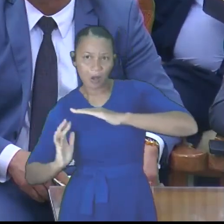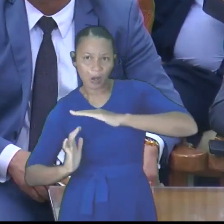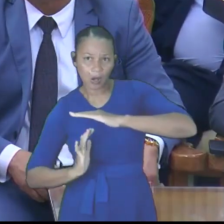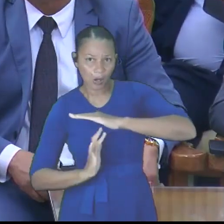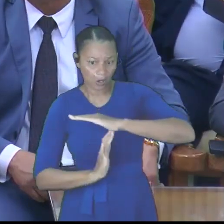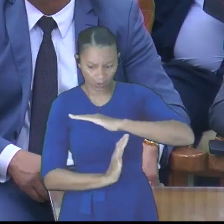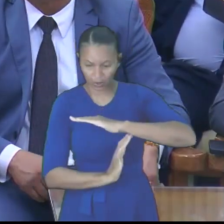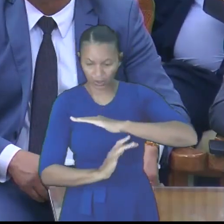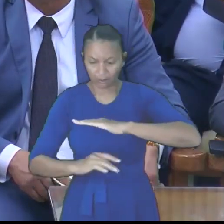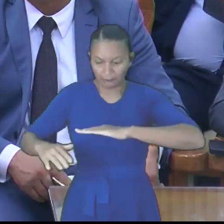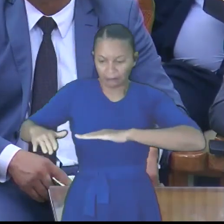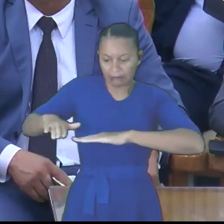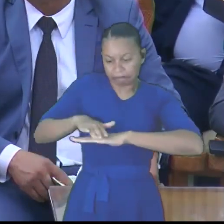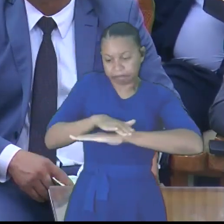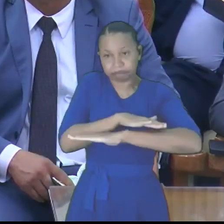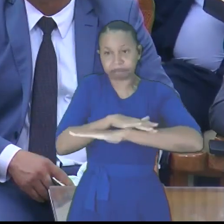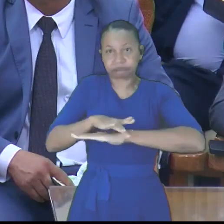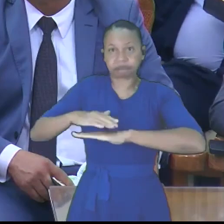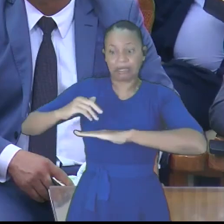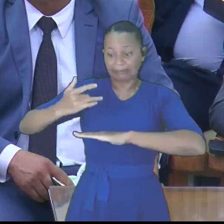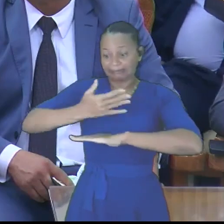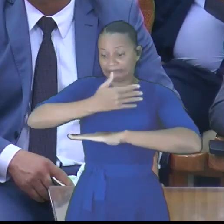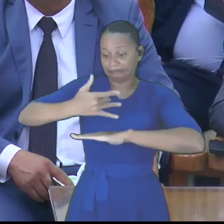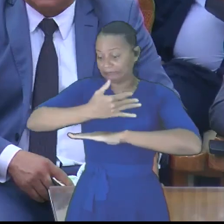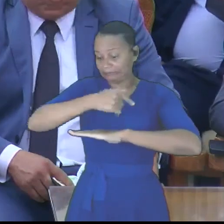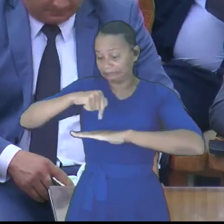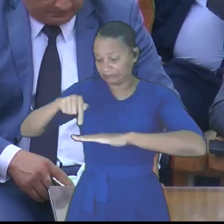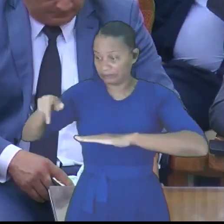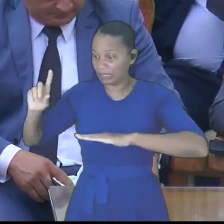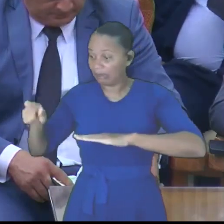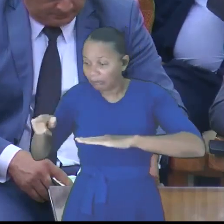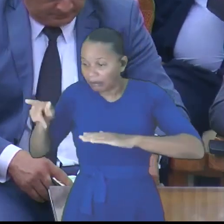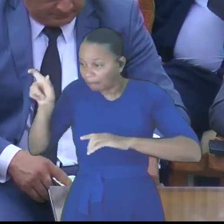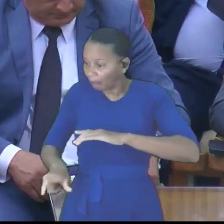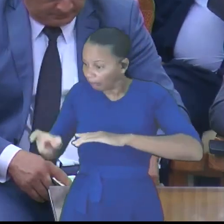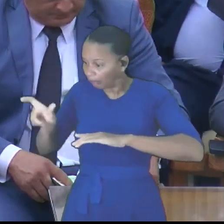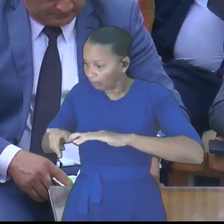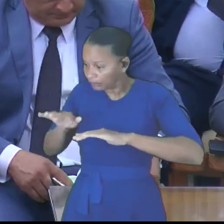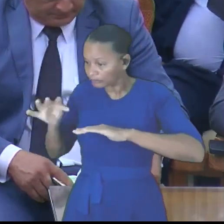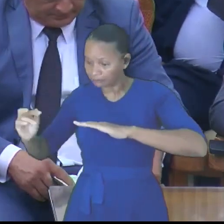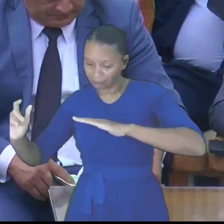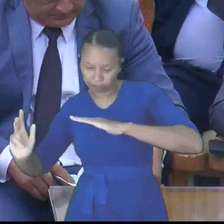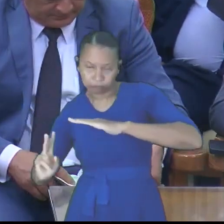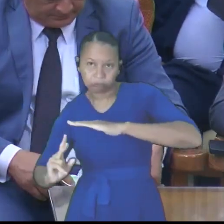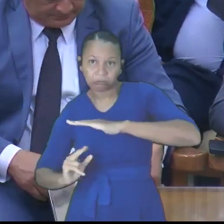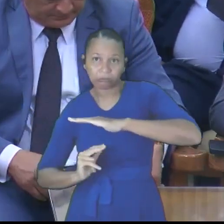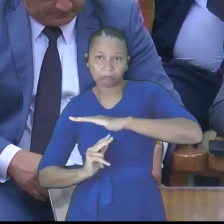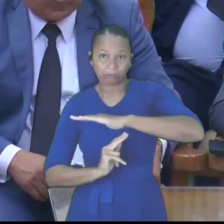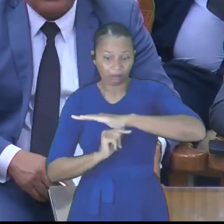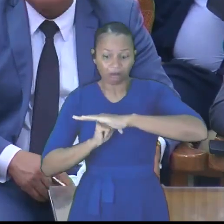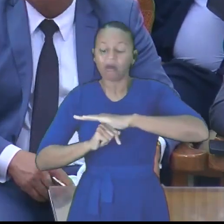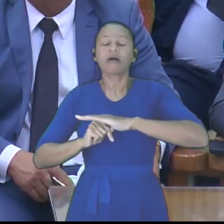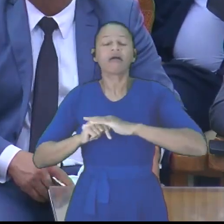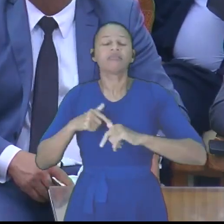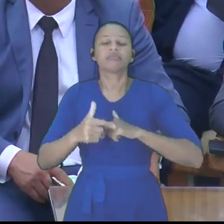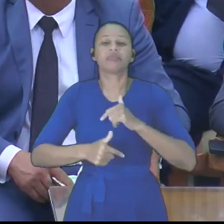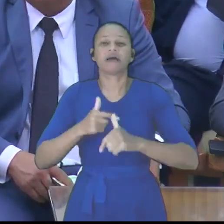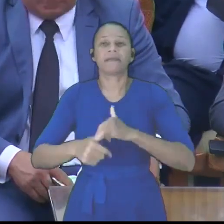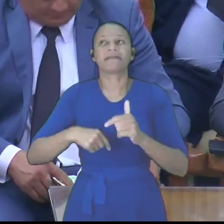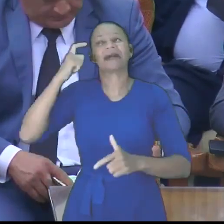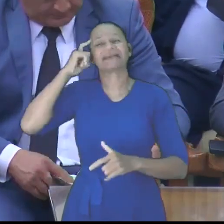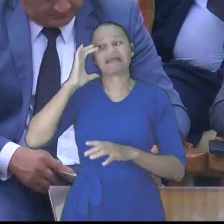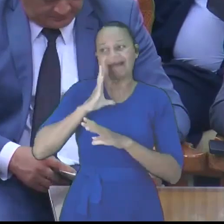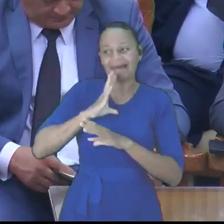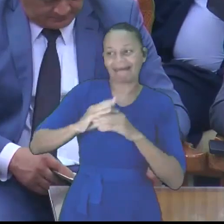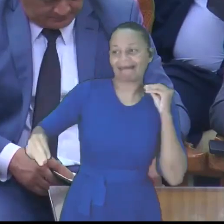pobre que vai é porque é servo deles, vai para trabalhar para eles, pensando eles que vão conseguir